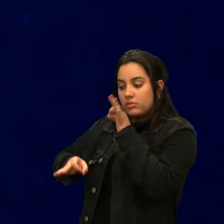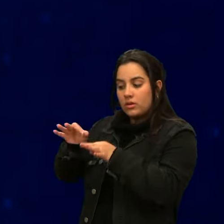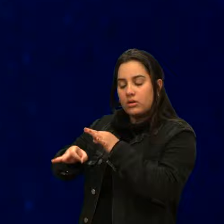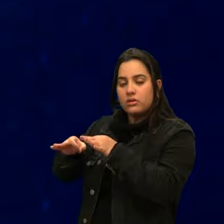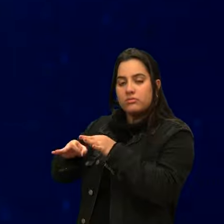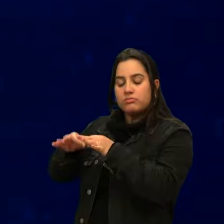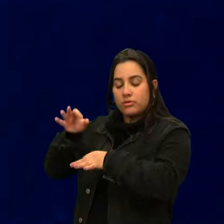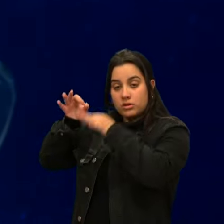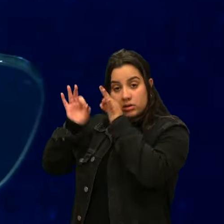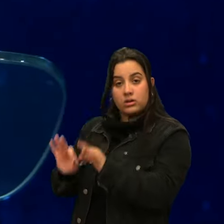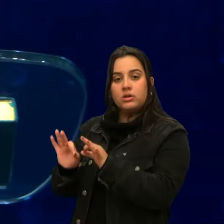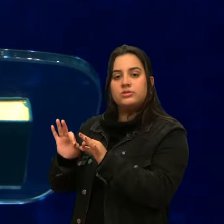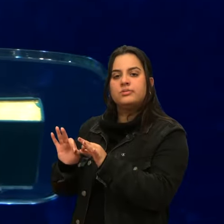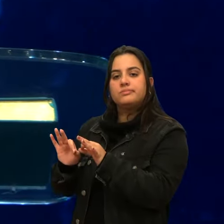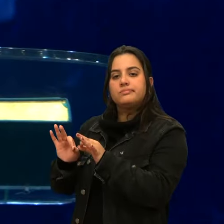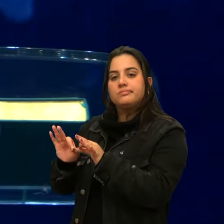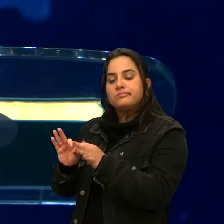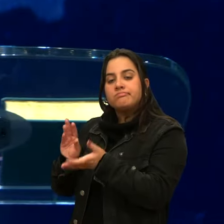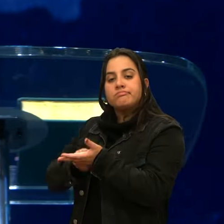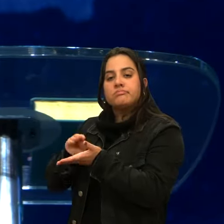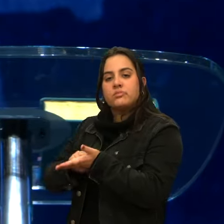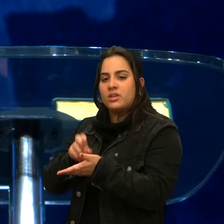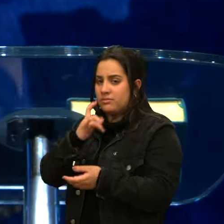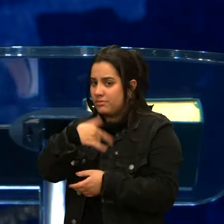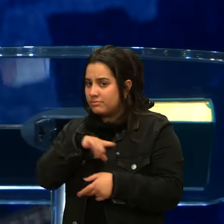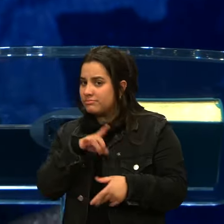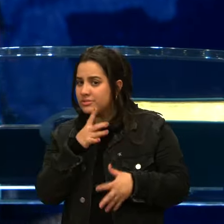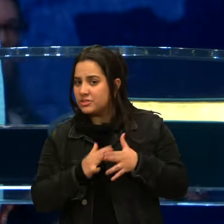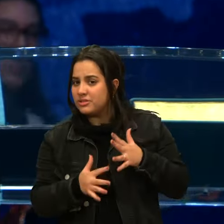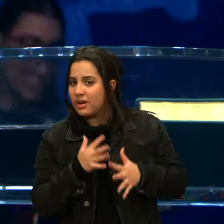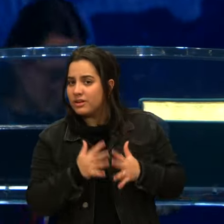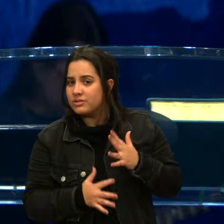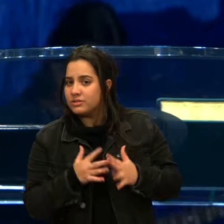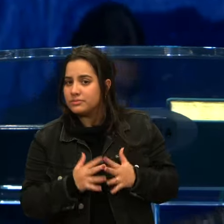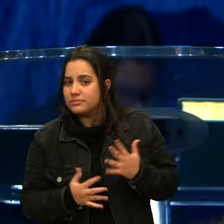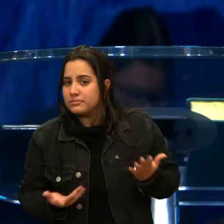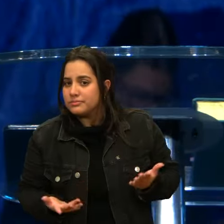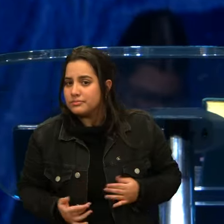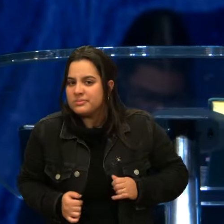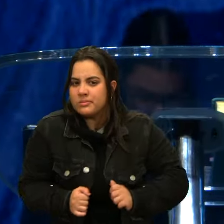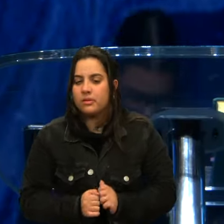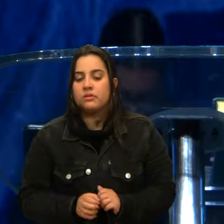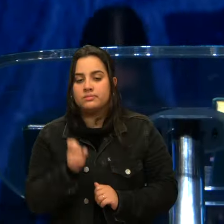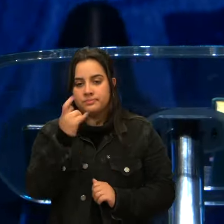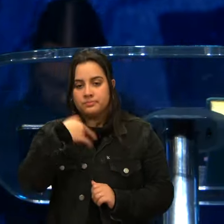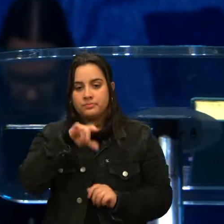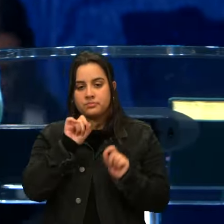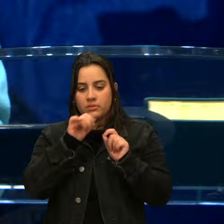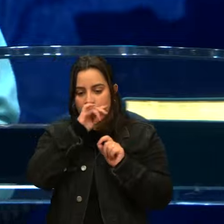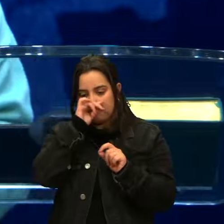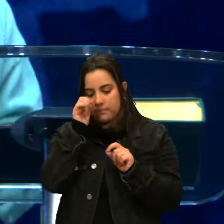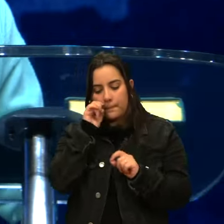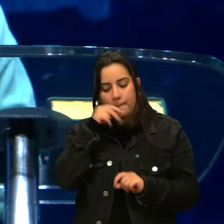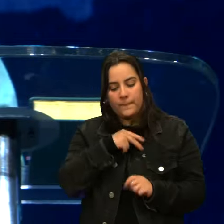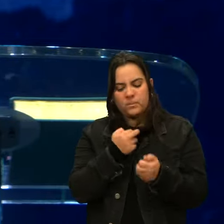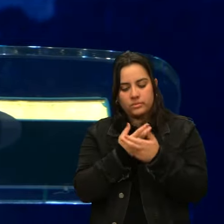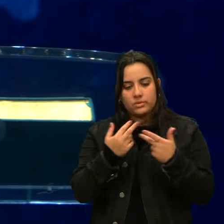falhado? Será que você tem se distraído? Será que você tem olhado mais para as coisas ao